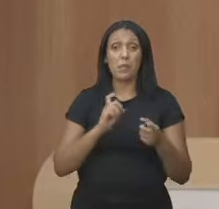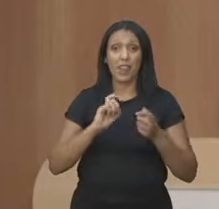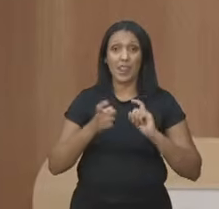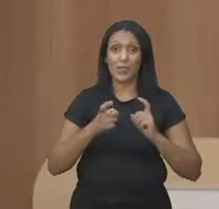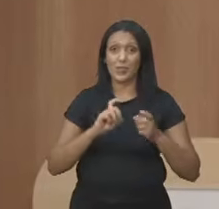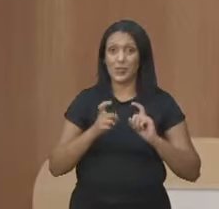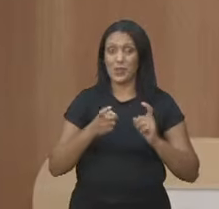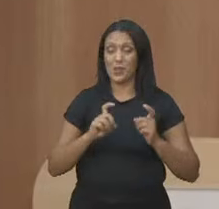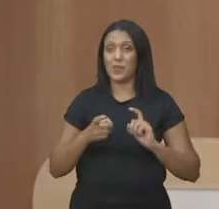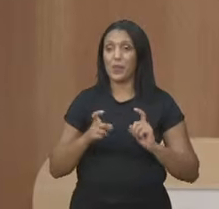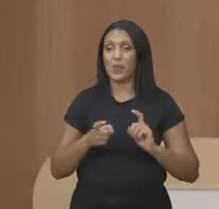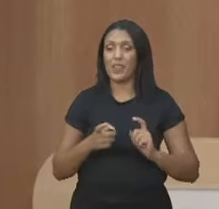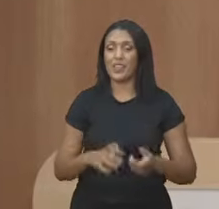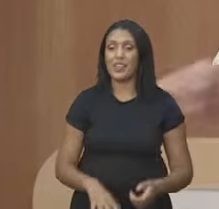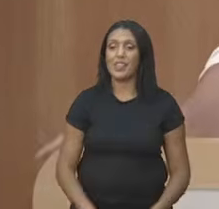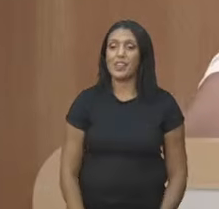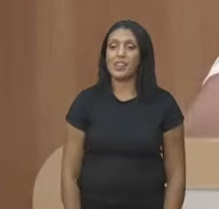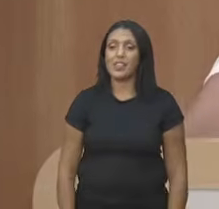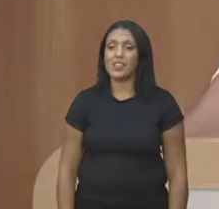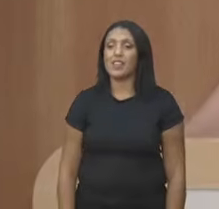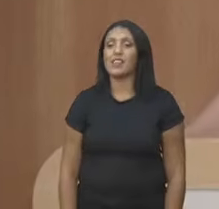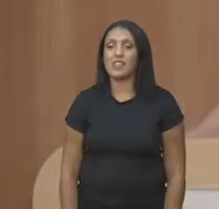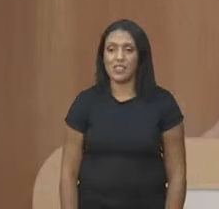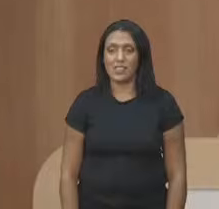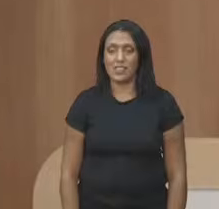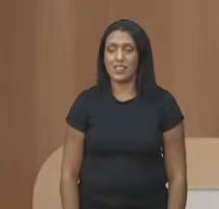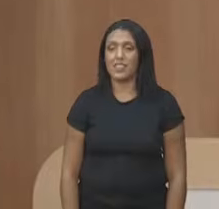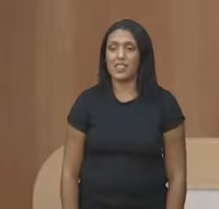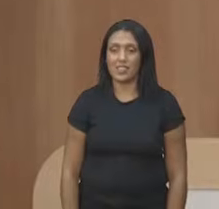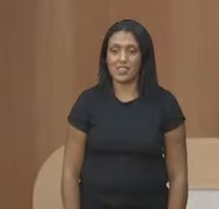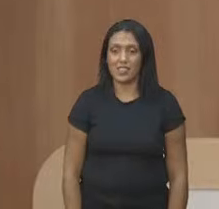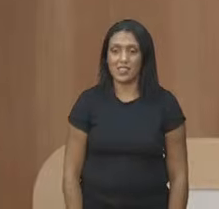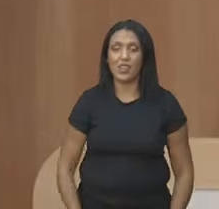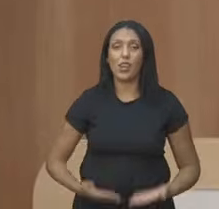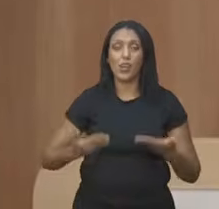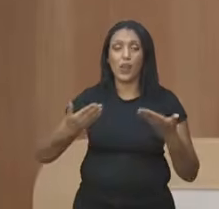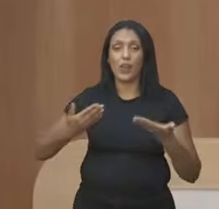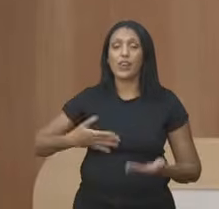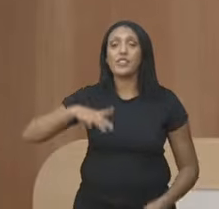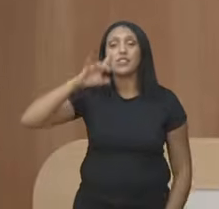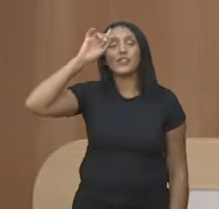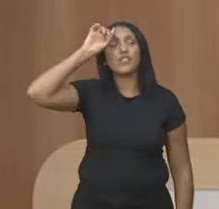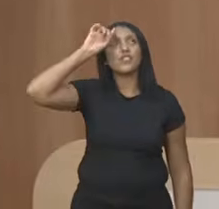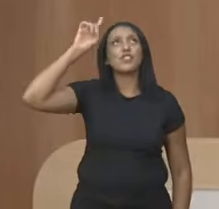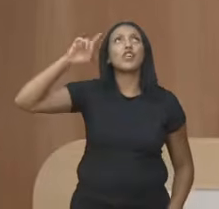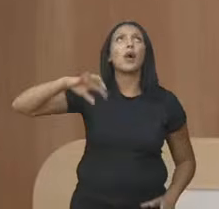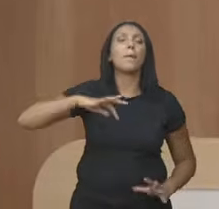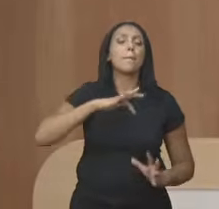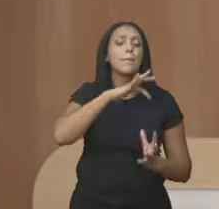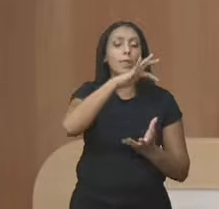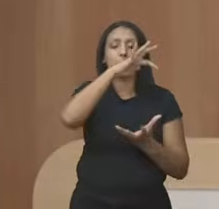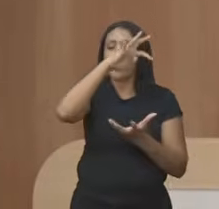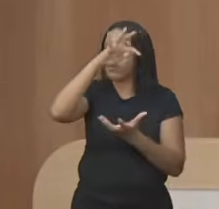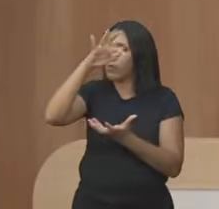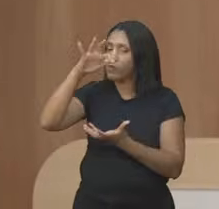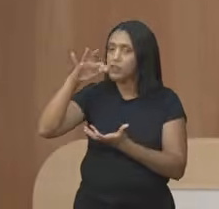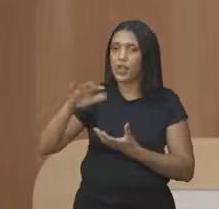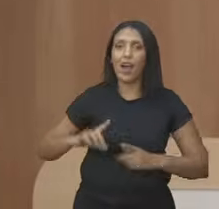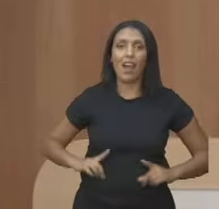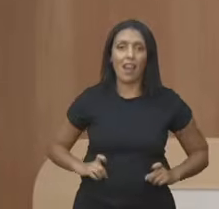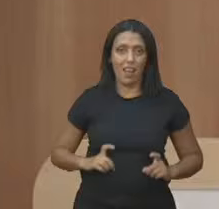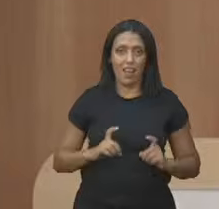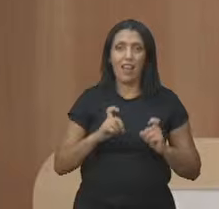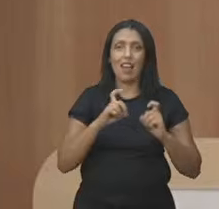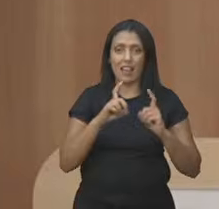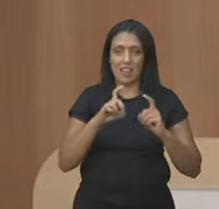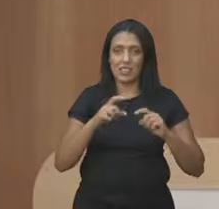começar destacando que hoje é o Dia Mundial do Câncer, dia 4 de fevereiro. É o dia em que a gente